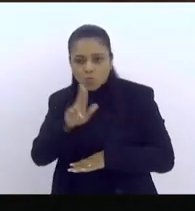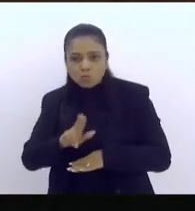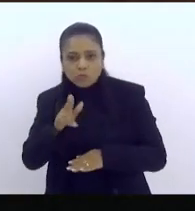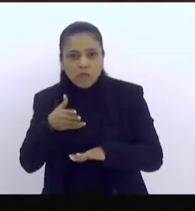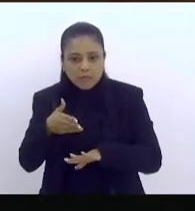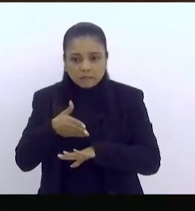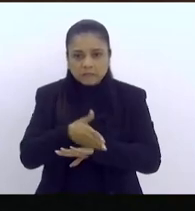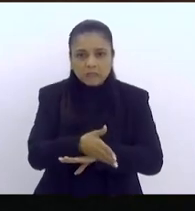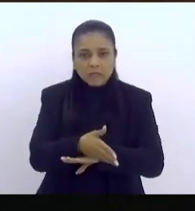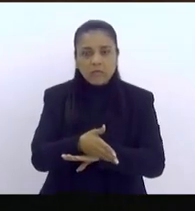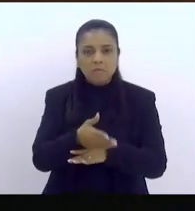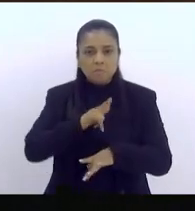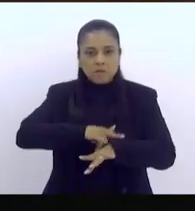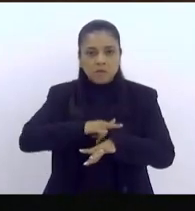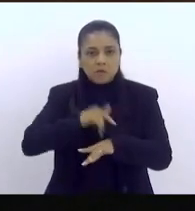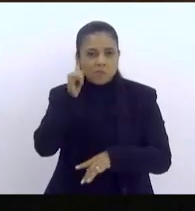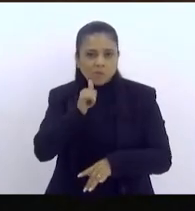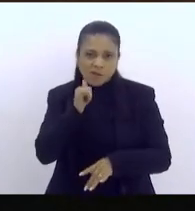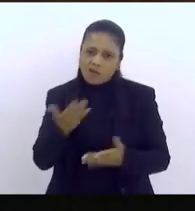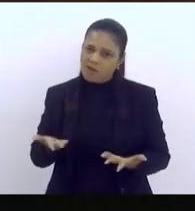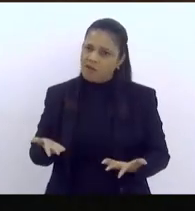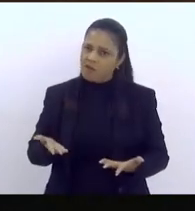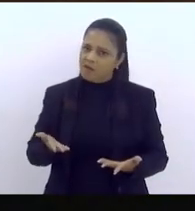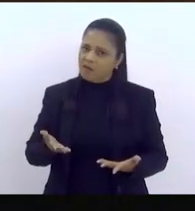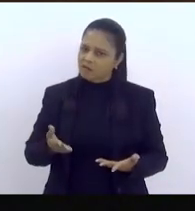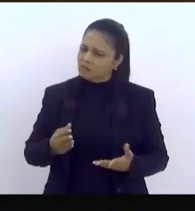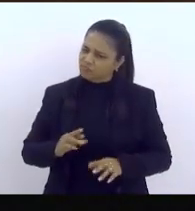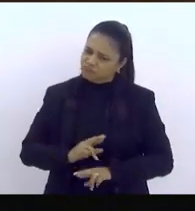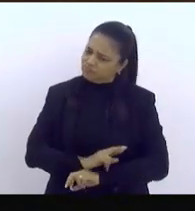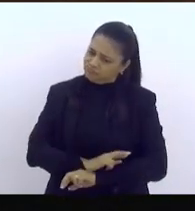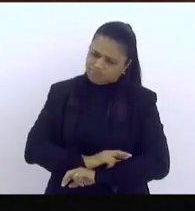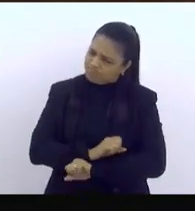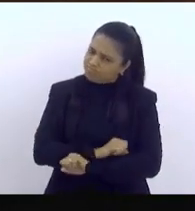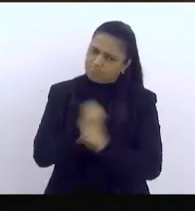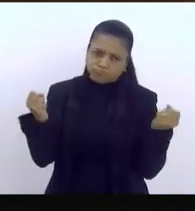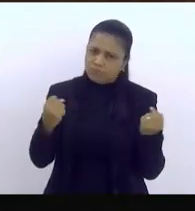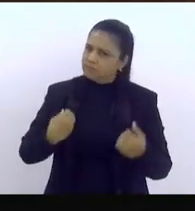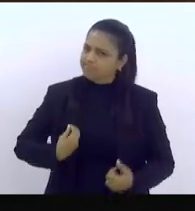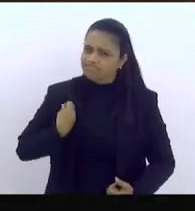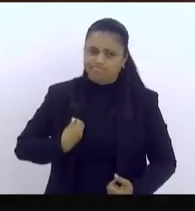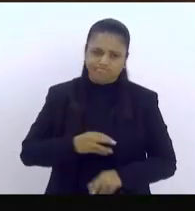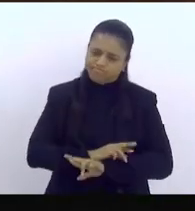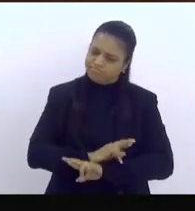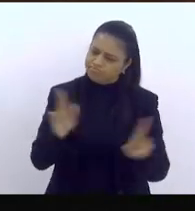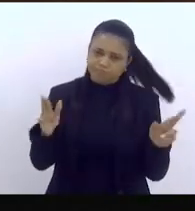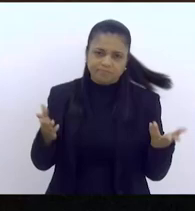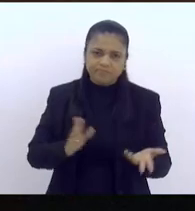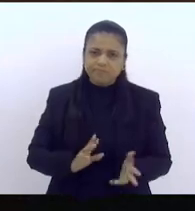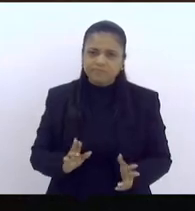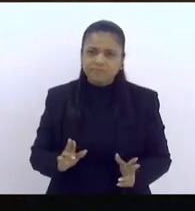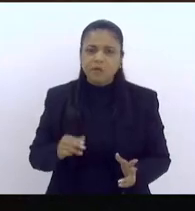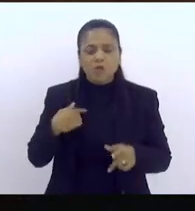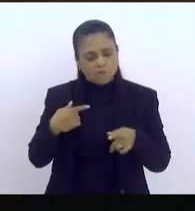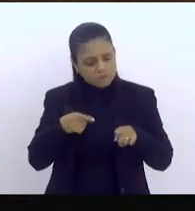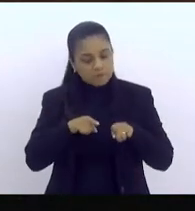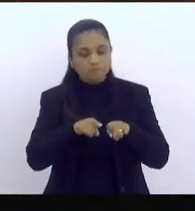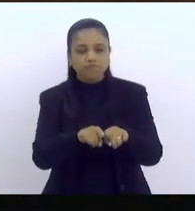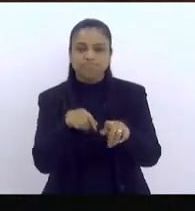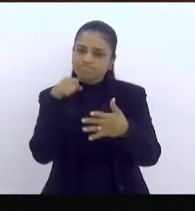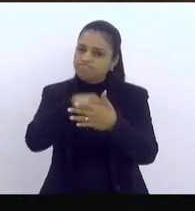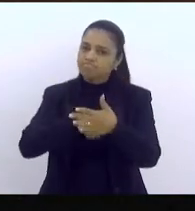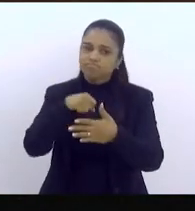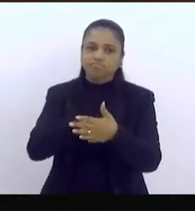acha mulher. Isso não existe. Então, enquanto eu estiver nesse parlamento aqui, Deus me dê essa possibilidade de poder estar aqui, estaria ombreando lado a lado com os meus